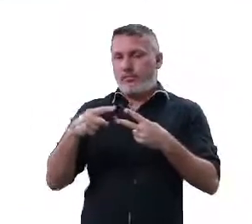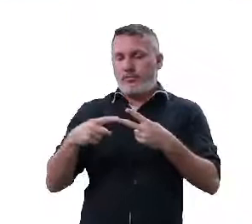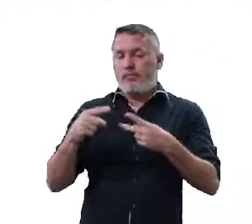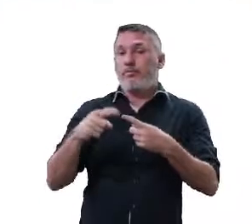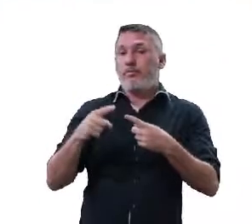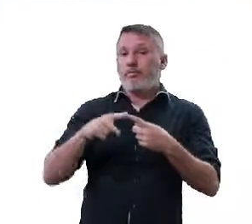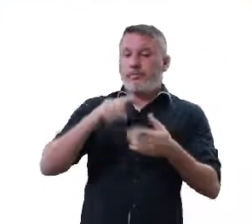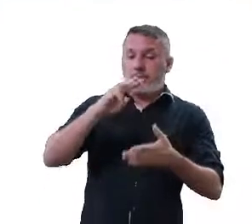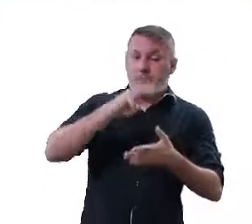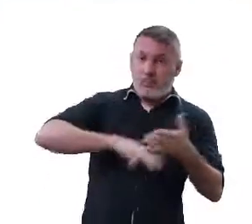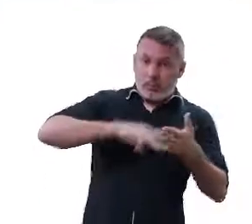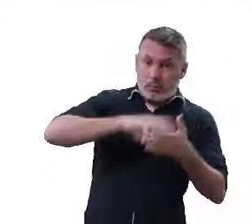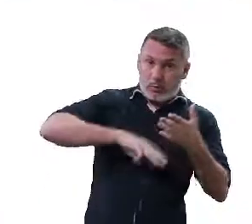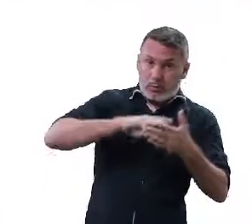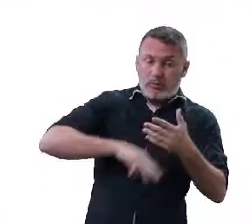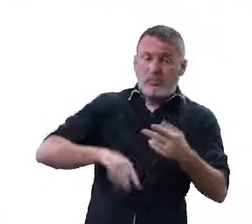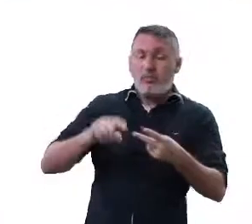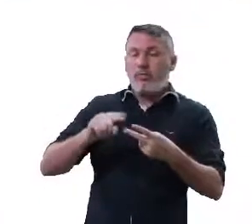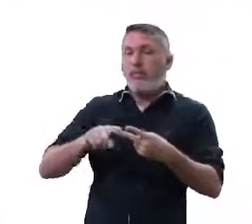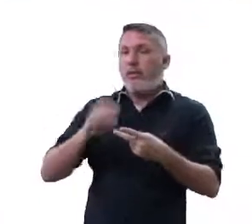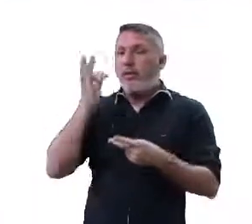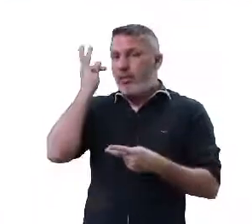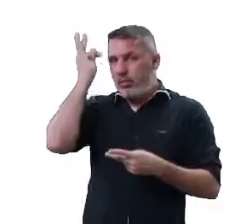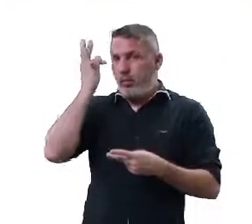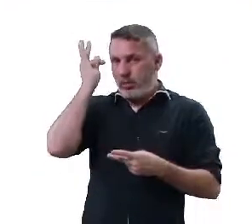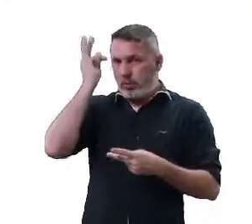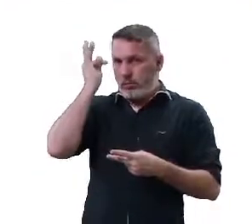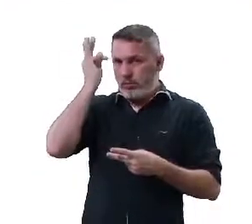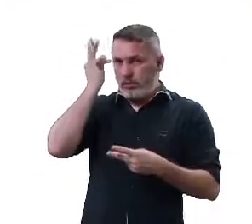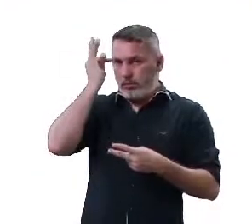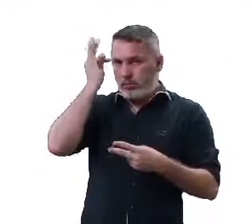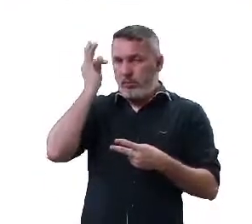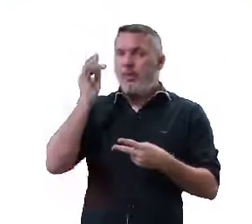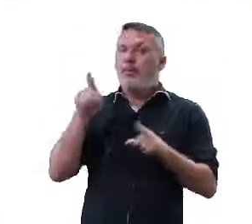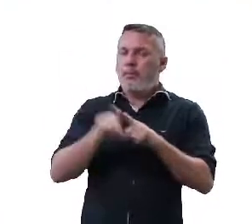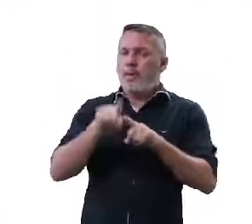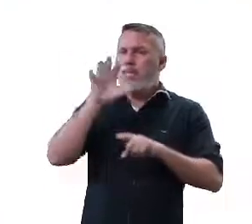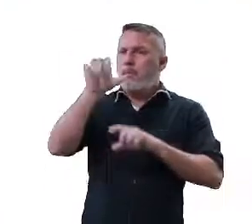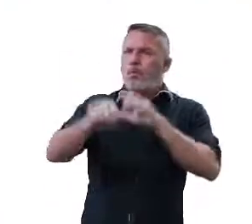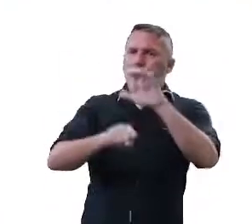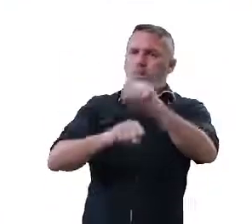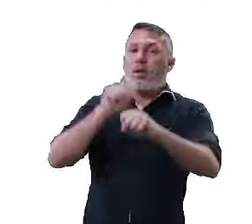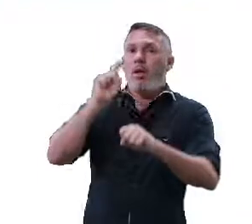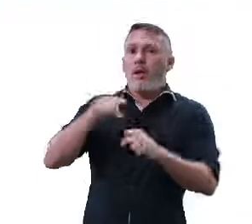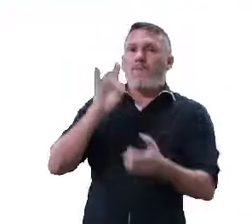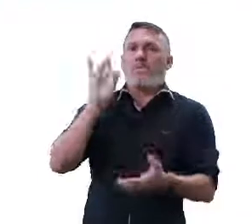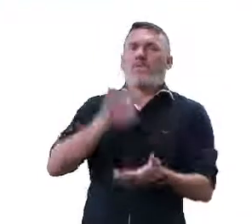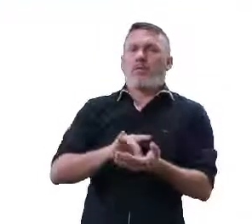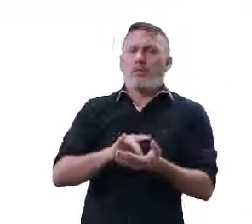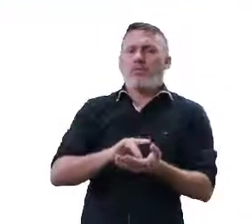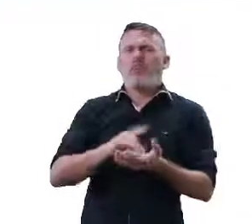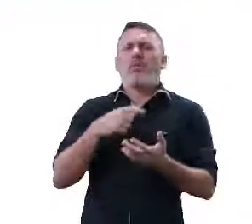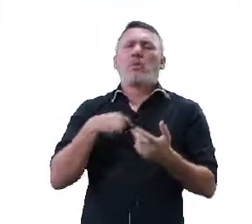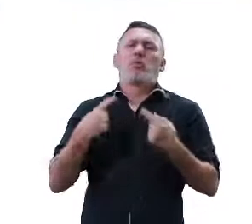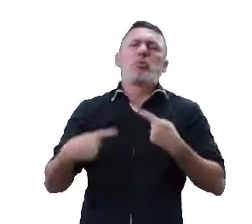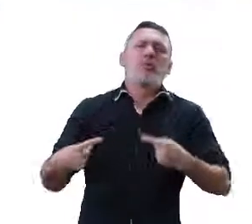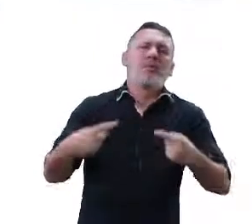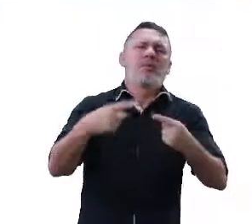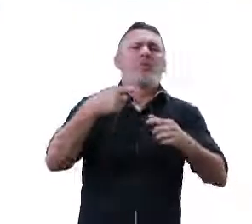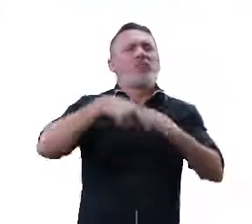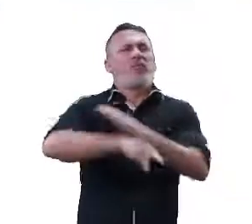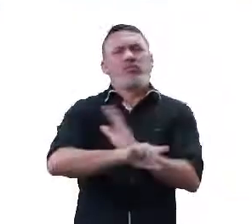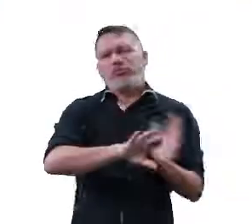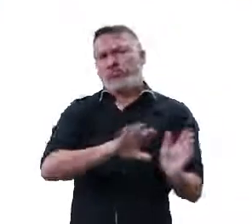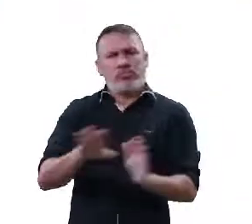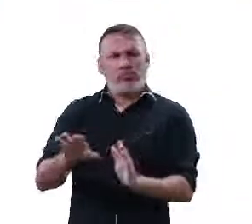coisas, metodologia e teoria, tá? E a busca, né, por uma verdade. Não vou entrar nessa discussão porque não é